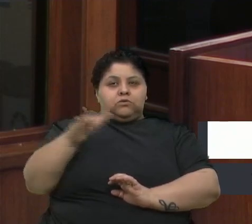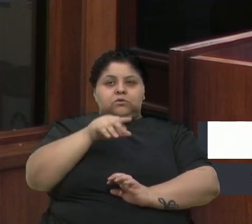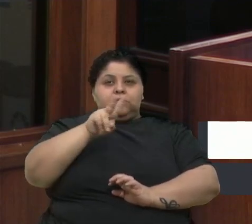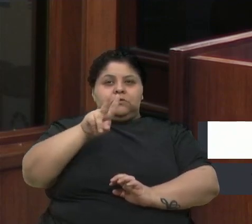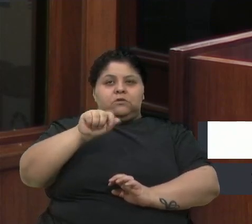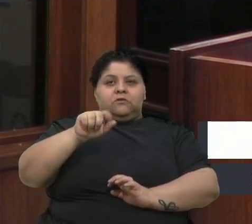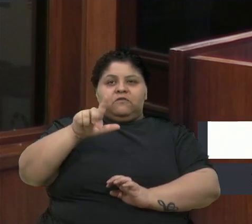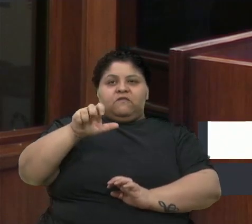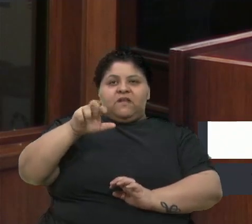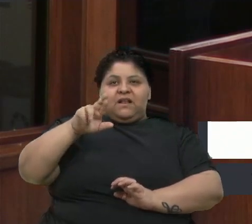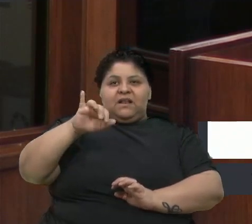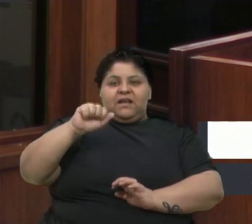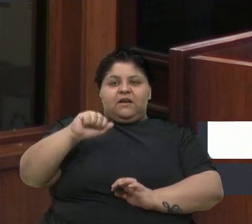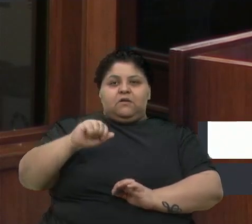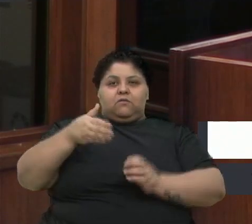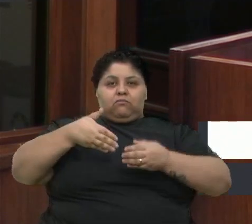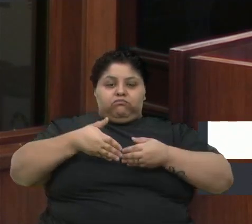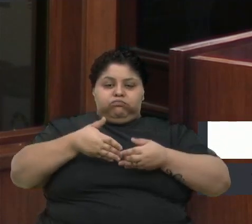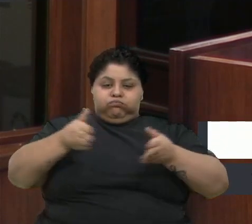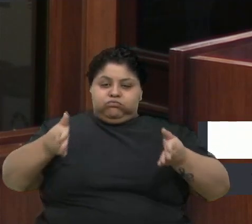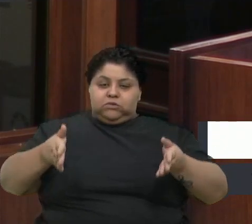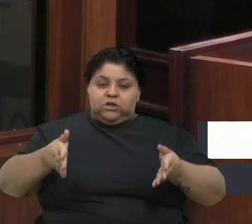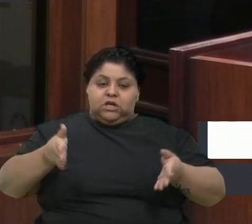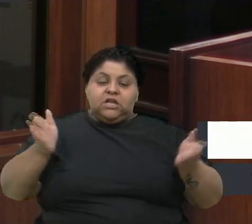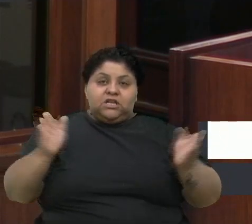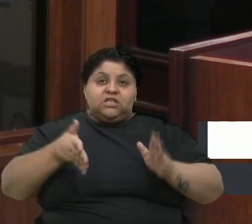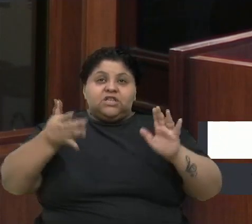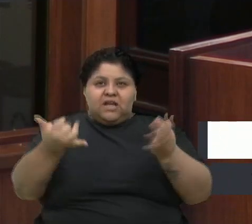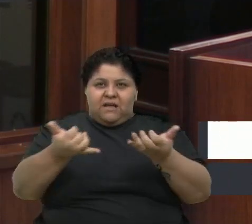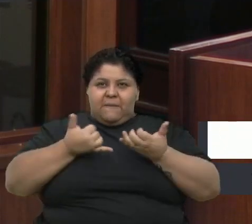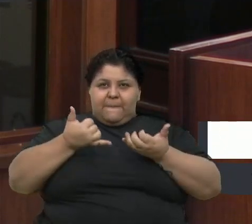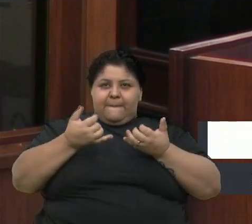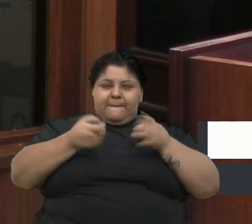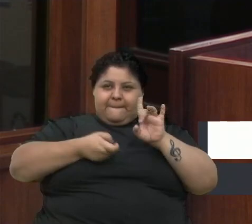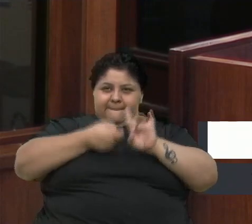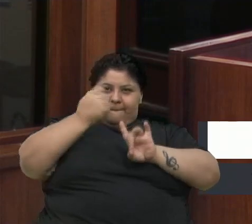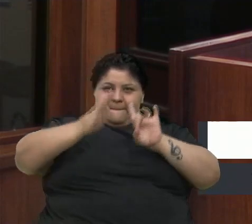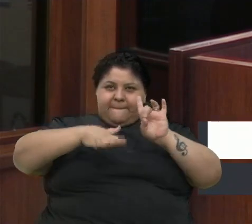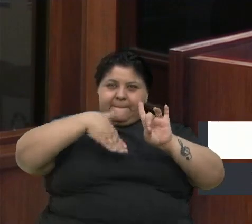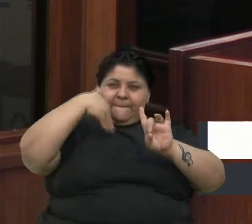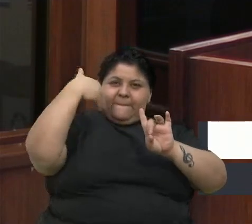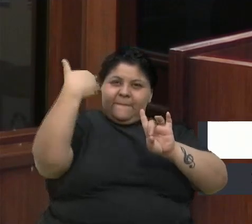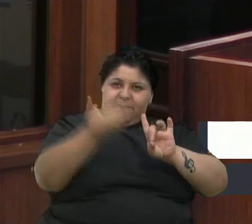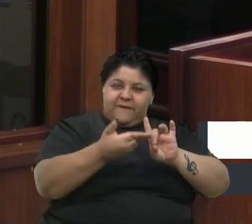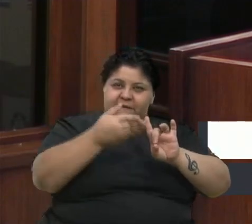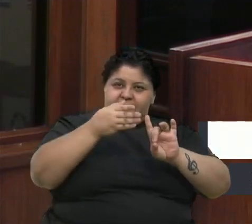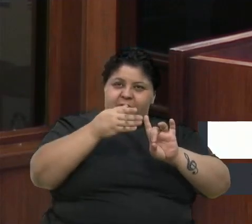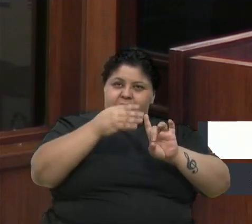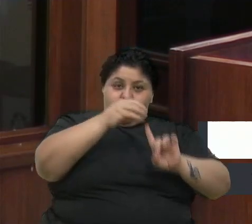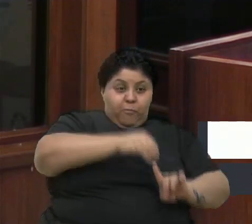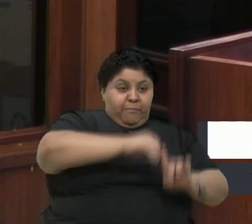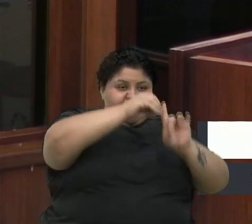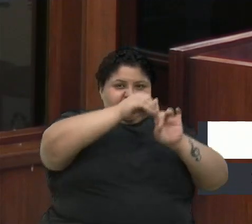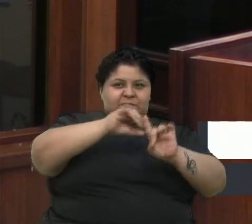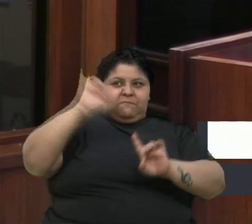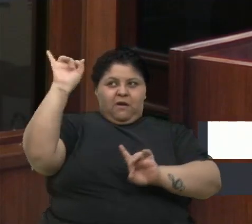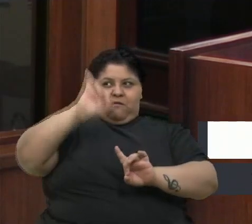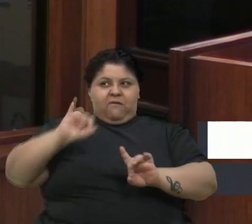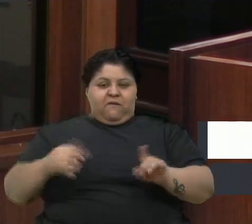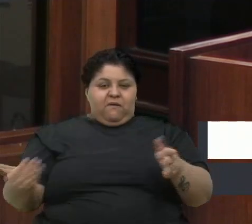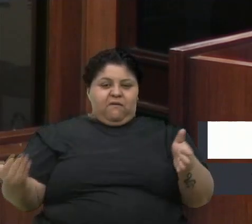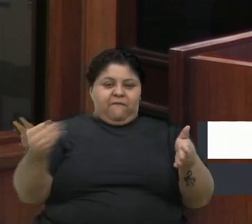disposição. Ele já me notificou que o mês que vem o embaixador italiano estará aqui e